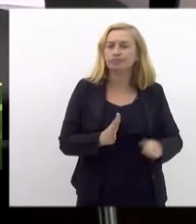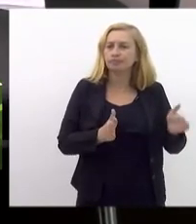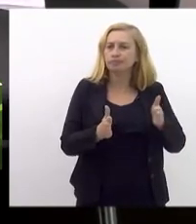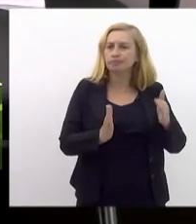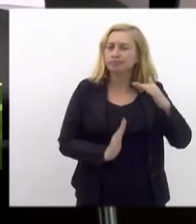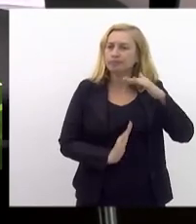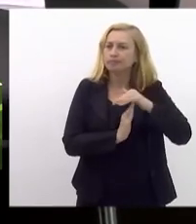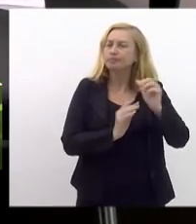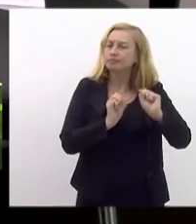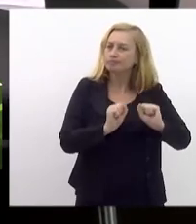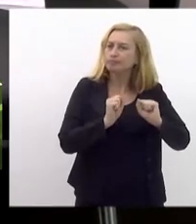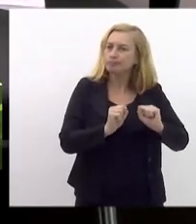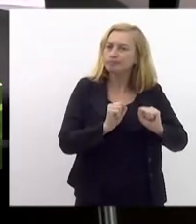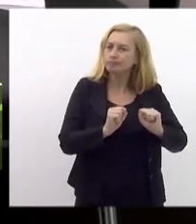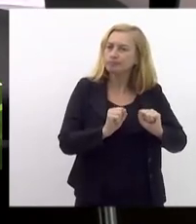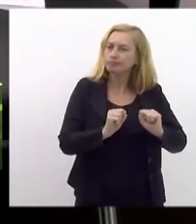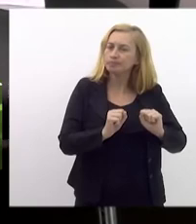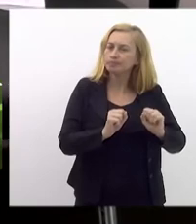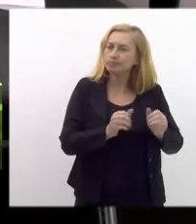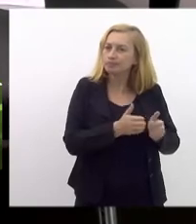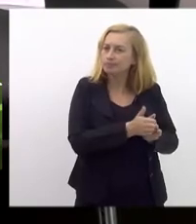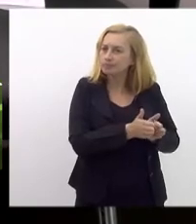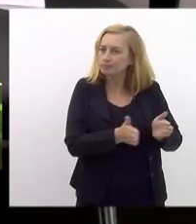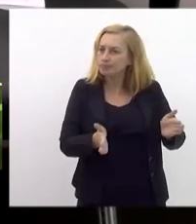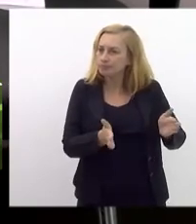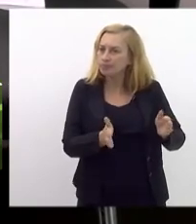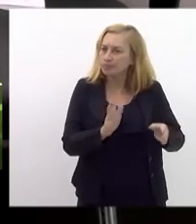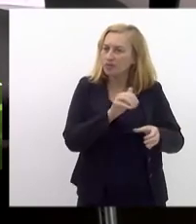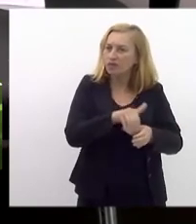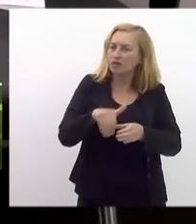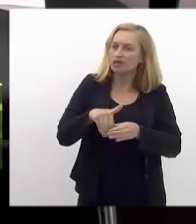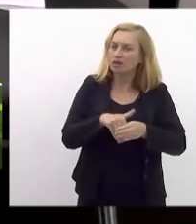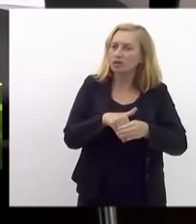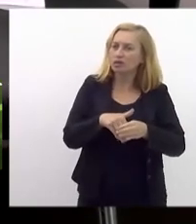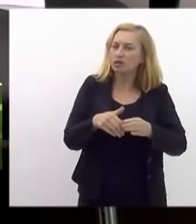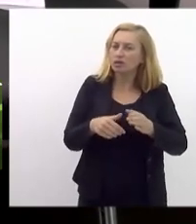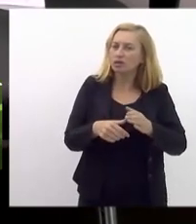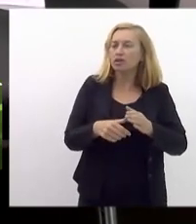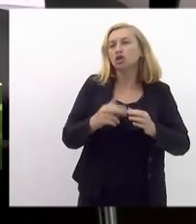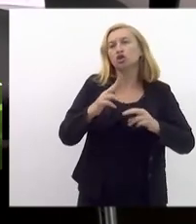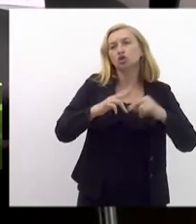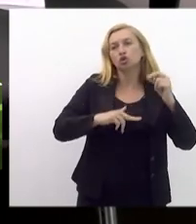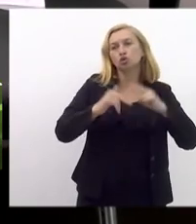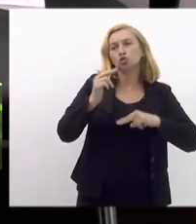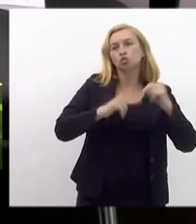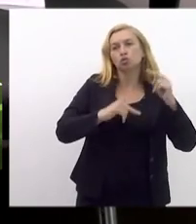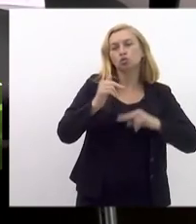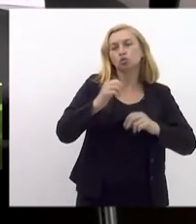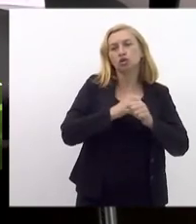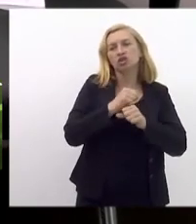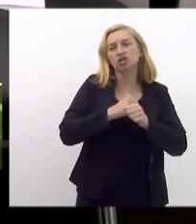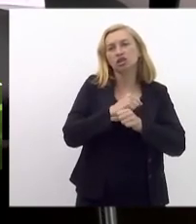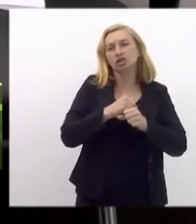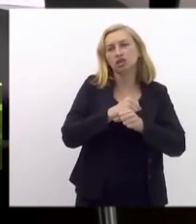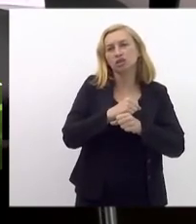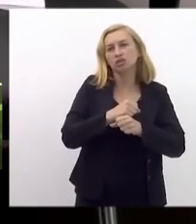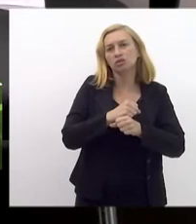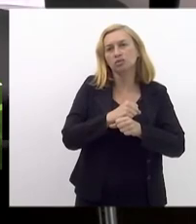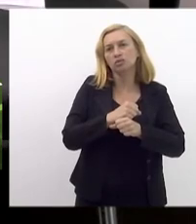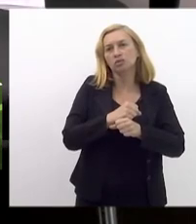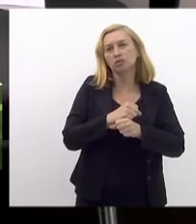limite, se pudesse estabelecer um processo que nos leve à votação dessa matéria ainda em junho deste ano, alguma coisa desse